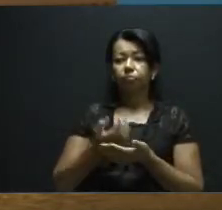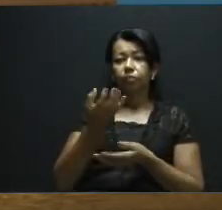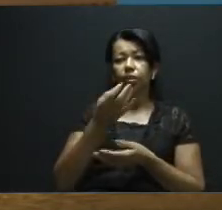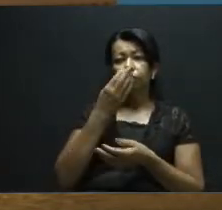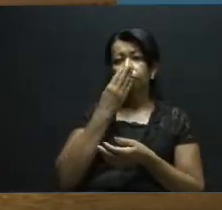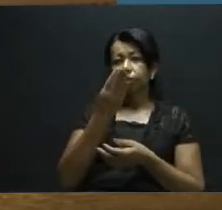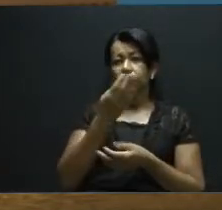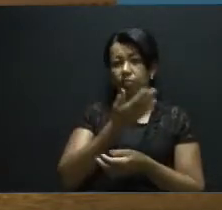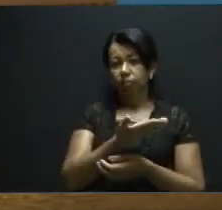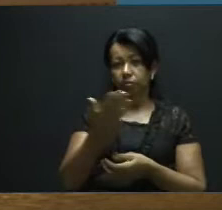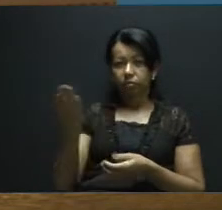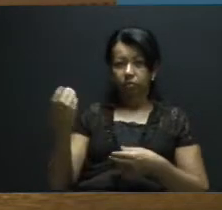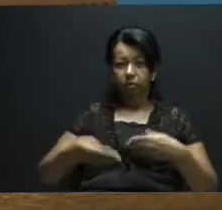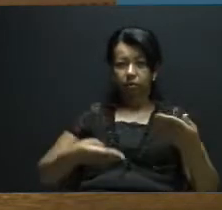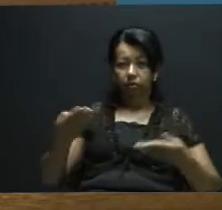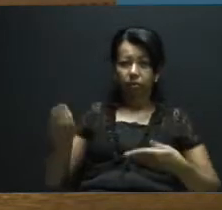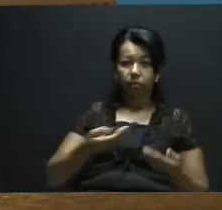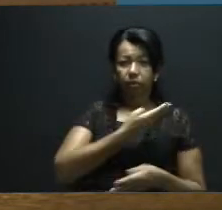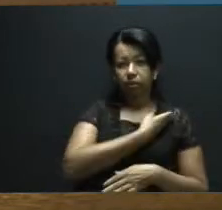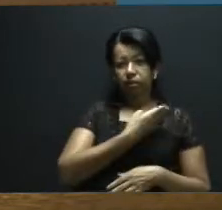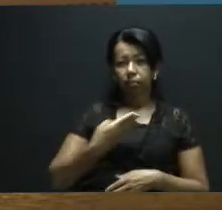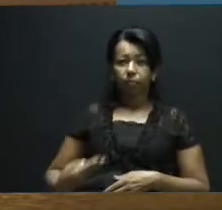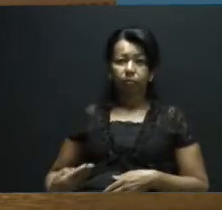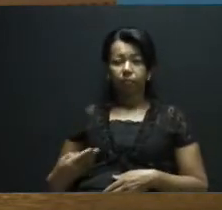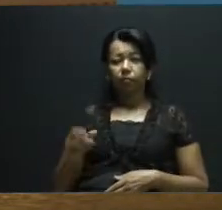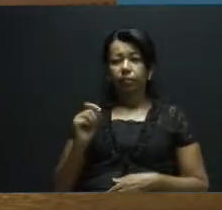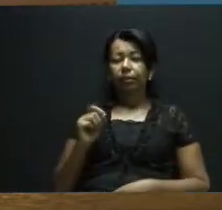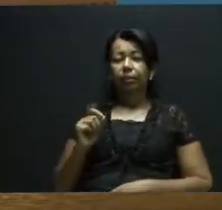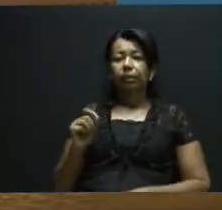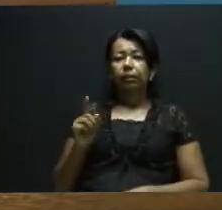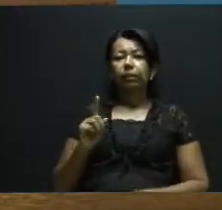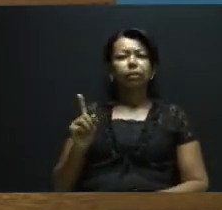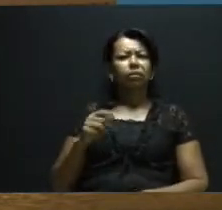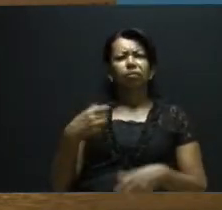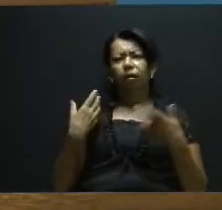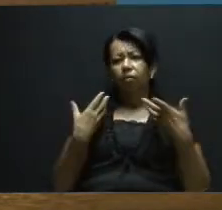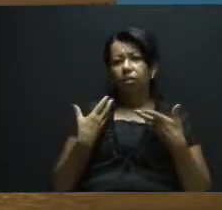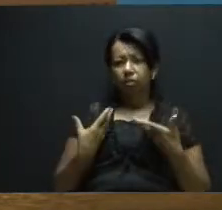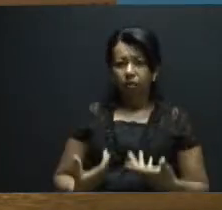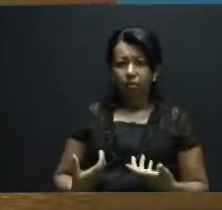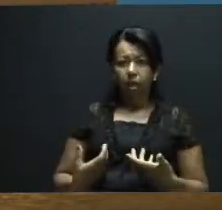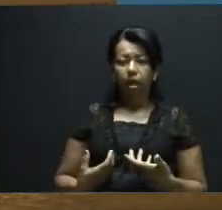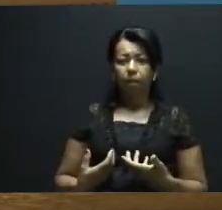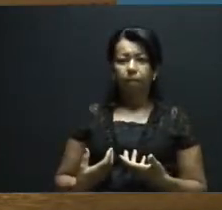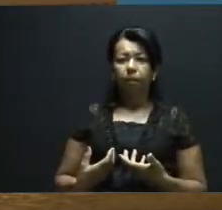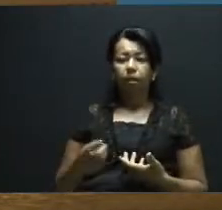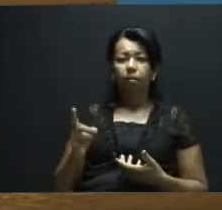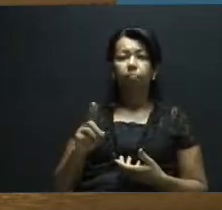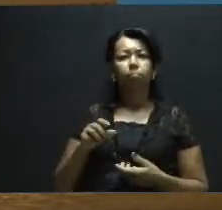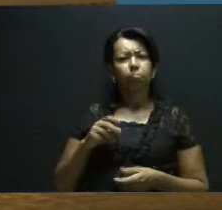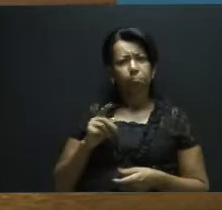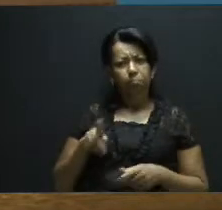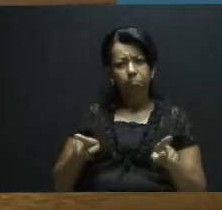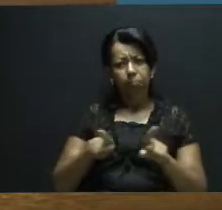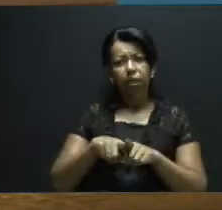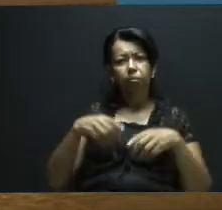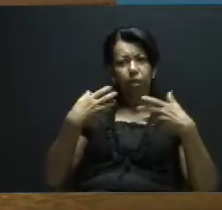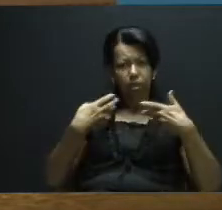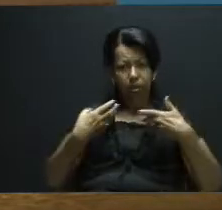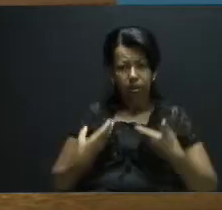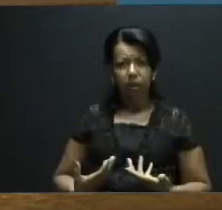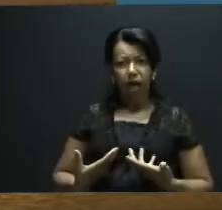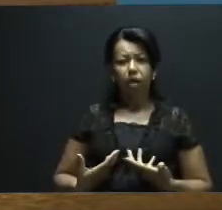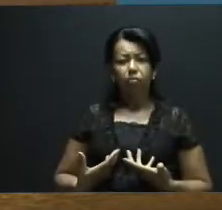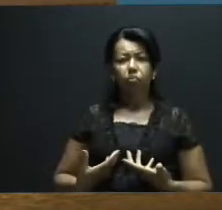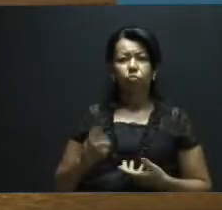pedir para todos os servidores público não desanimem pelos pés cansado exausto dados